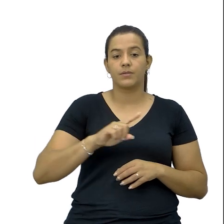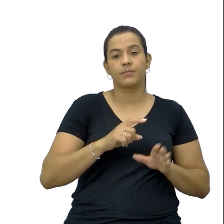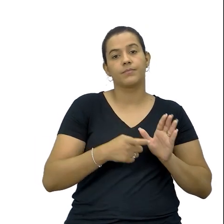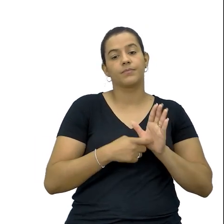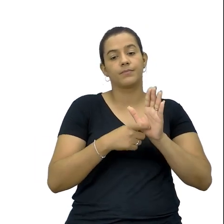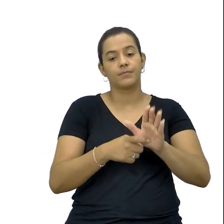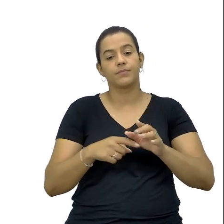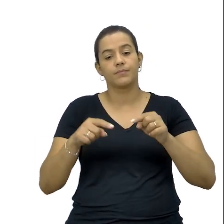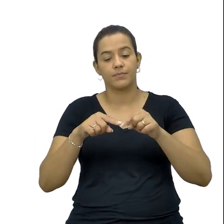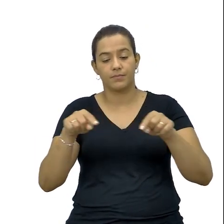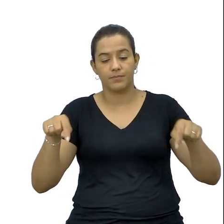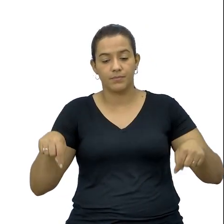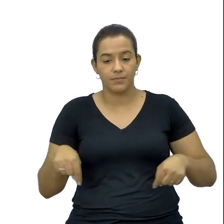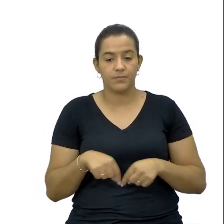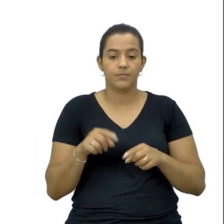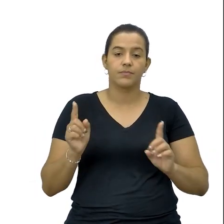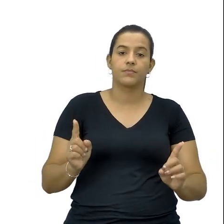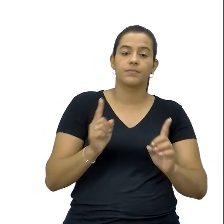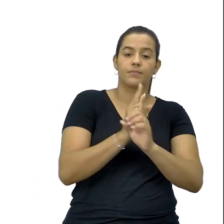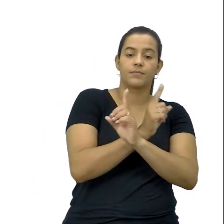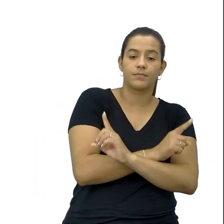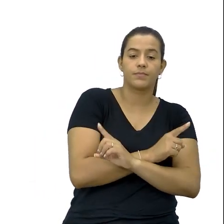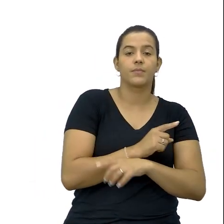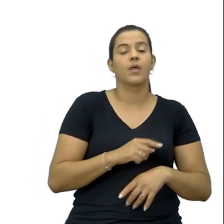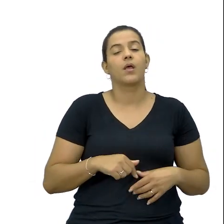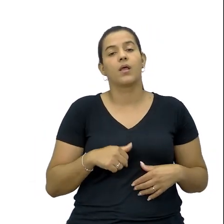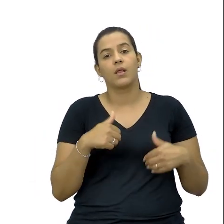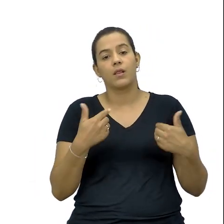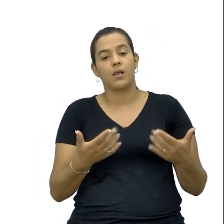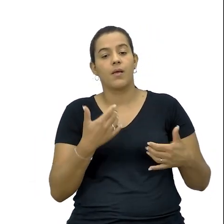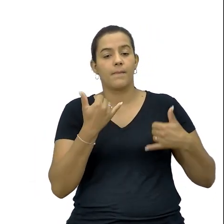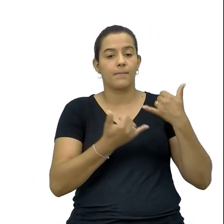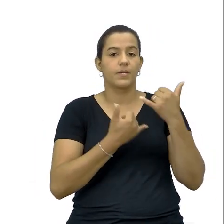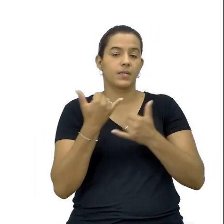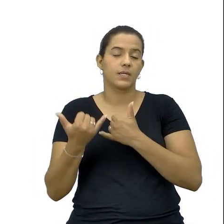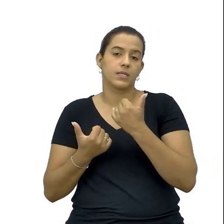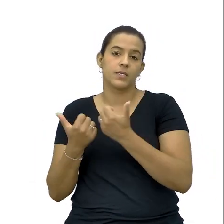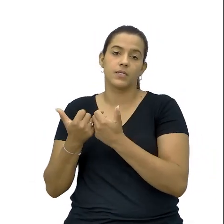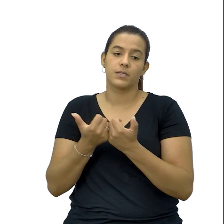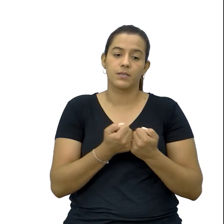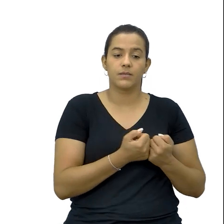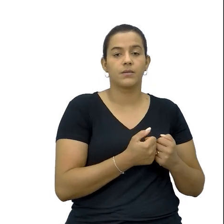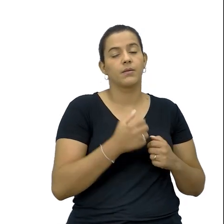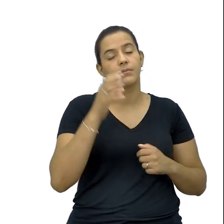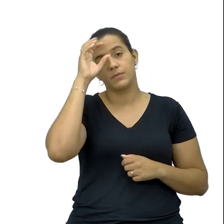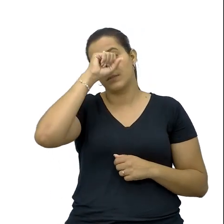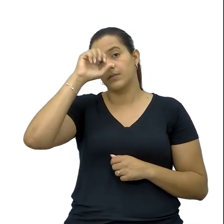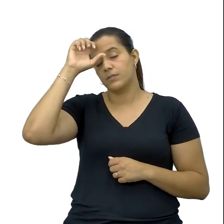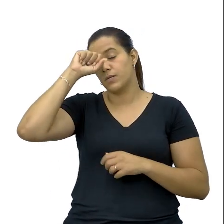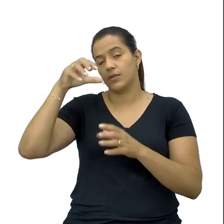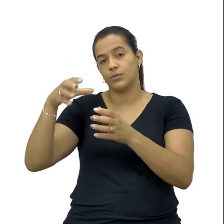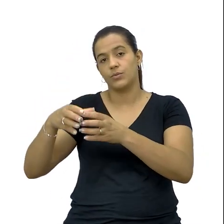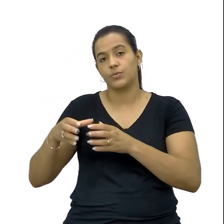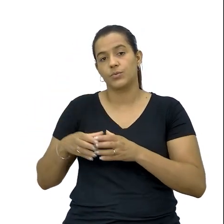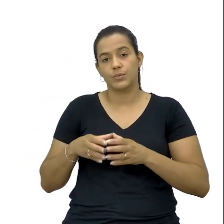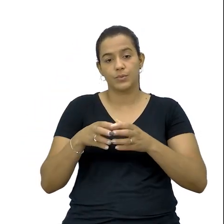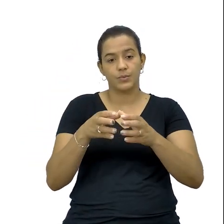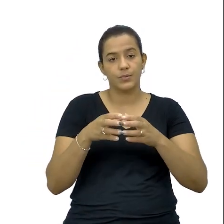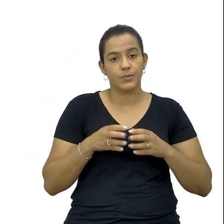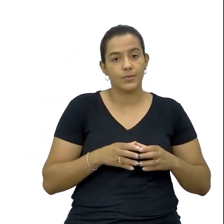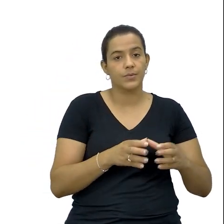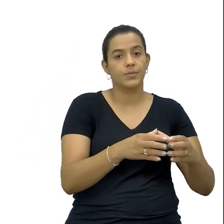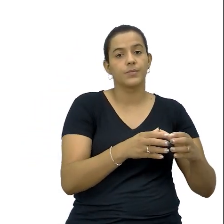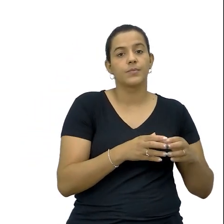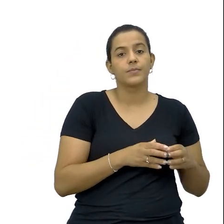a sala de aula invertida, a gamificação, a aprendizagem entre pares, a rotação por estação,